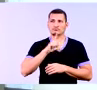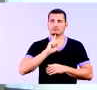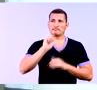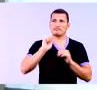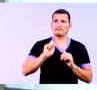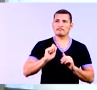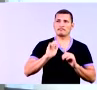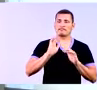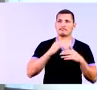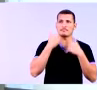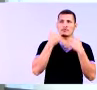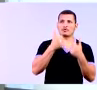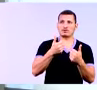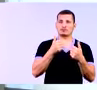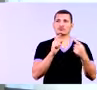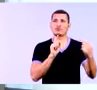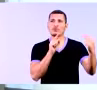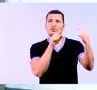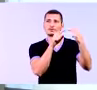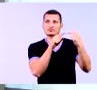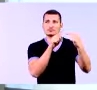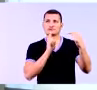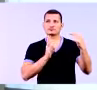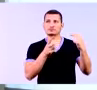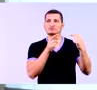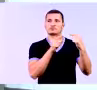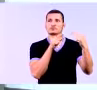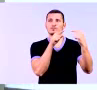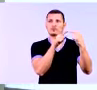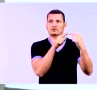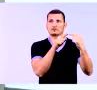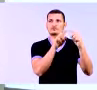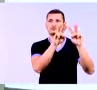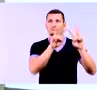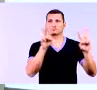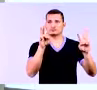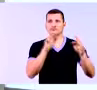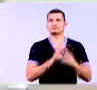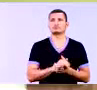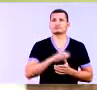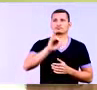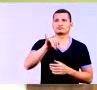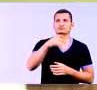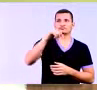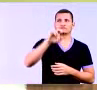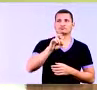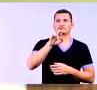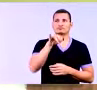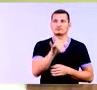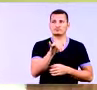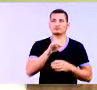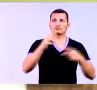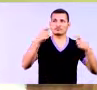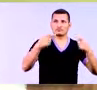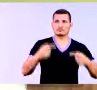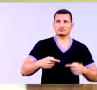de estar conectado, estar sempre online. Professor. Ok. E aí, na quarta